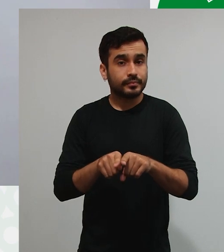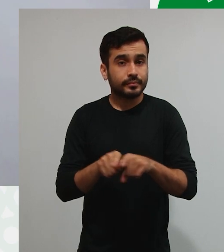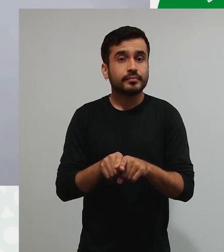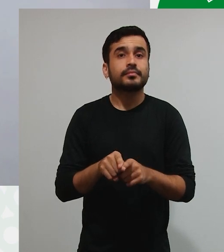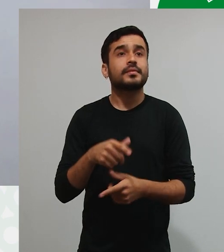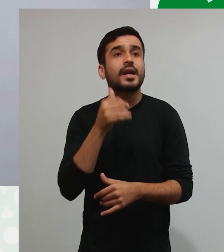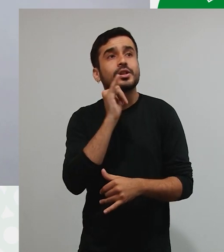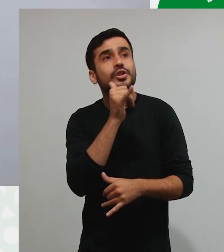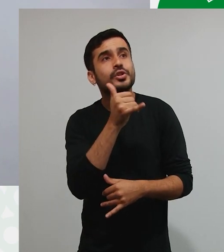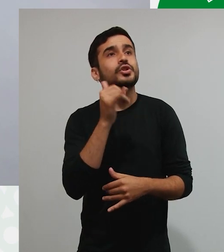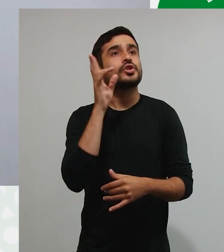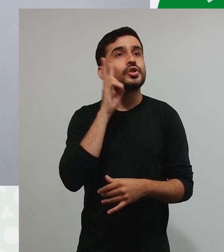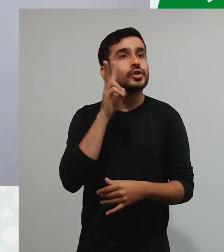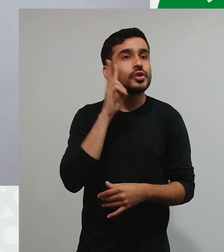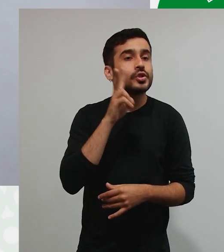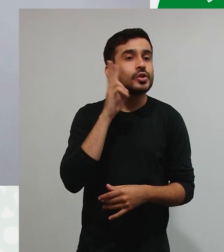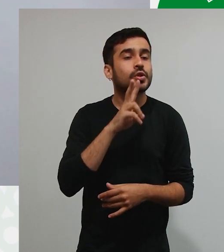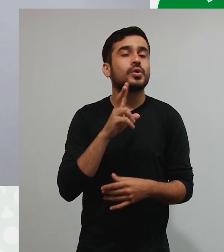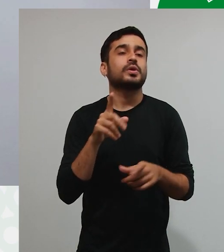assim um resultado bem